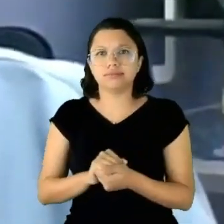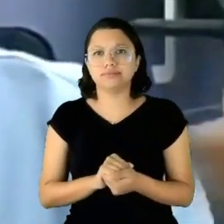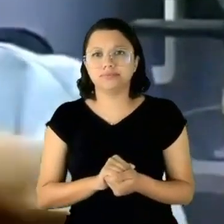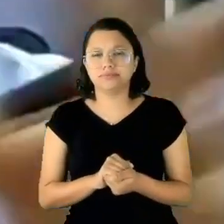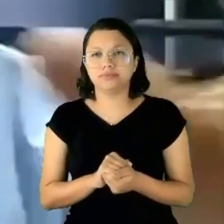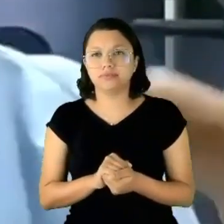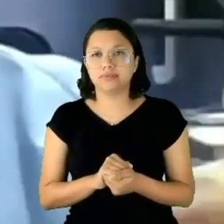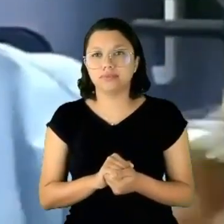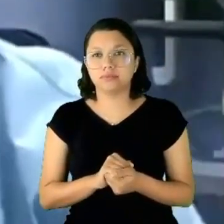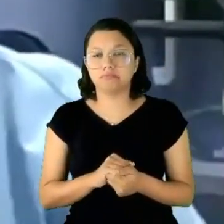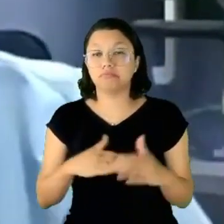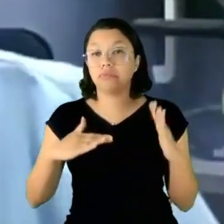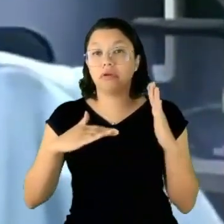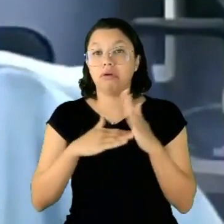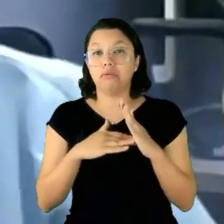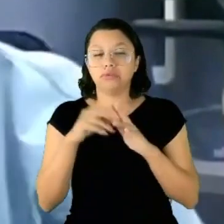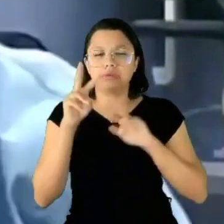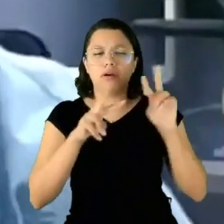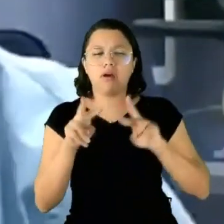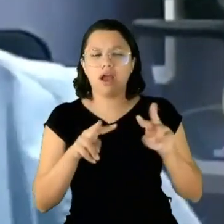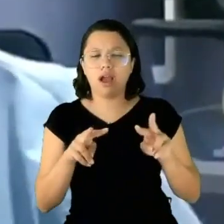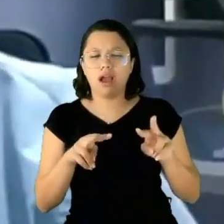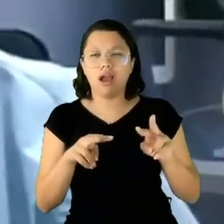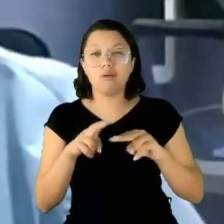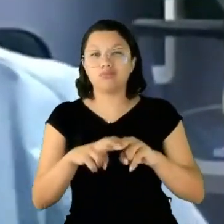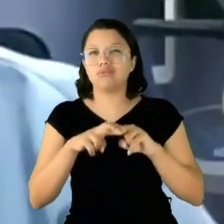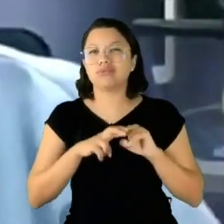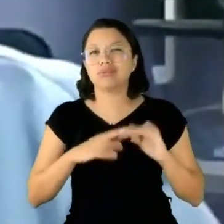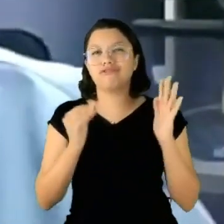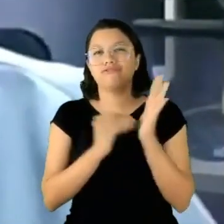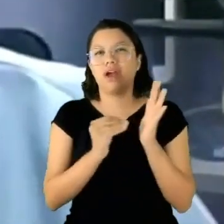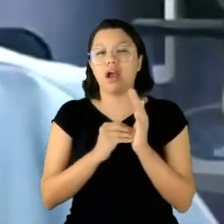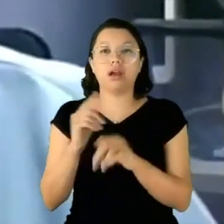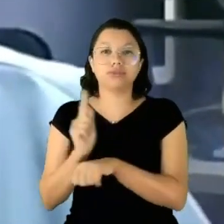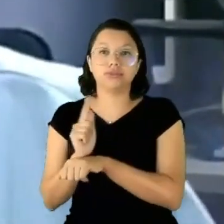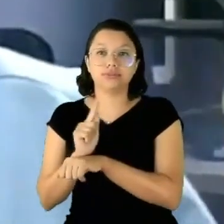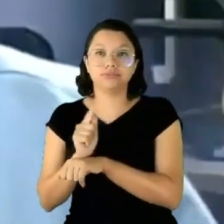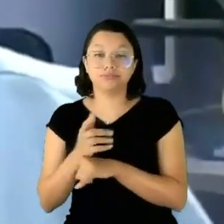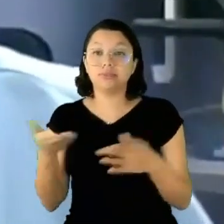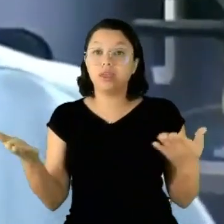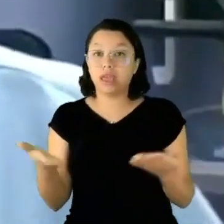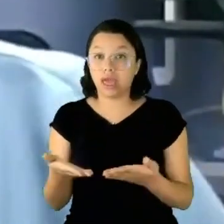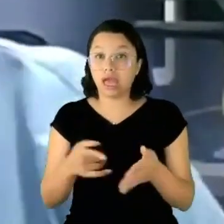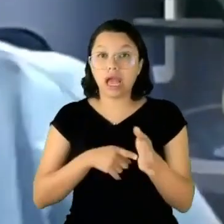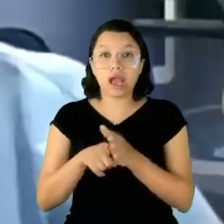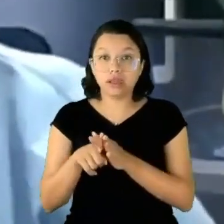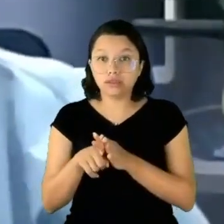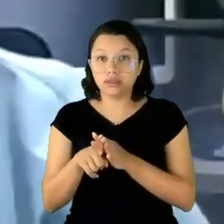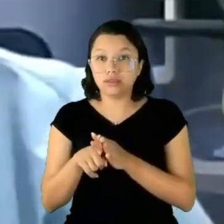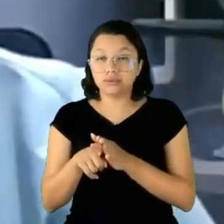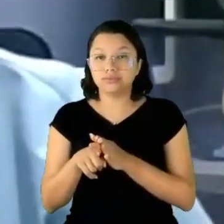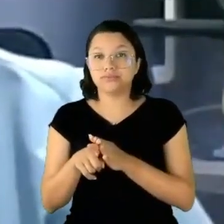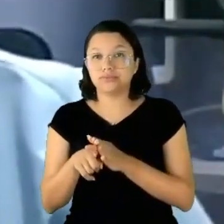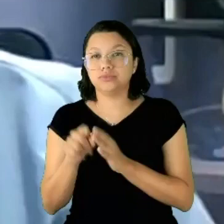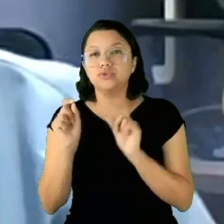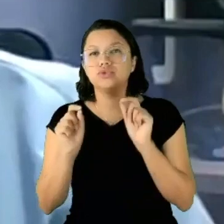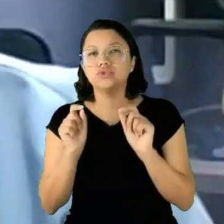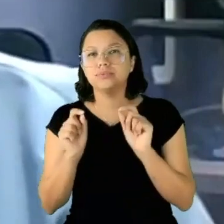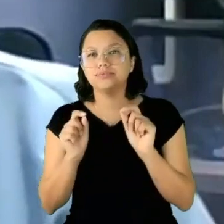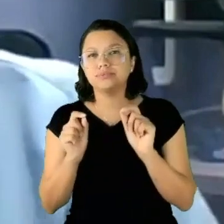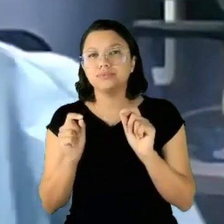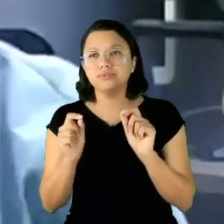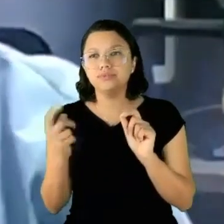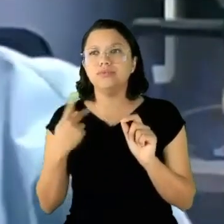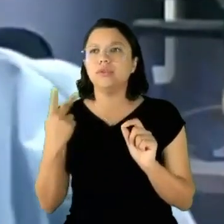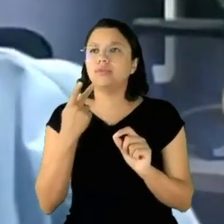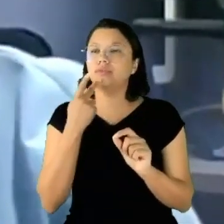em última análise, por gestão, por falta de gestão. E é essa questão que eu tenho